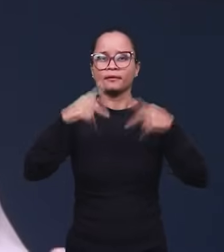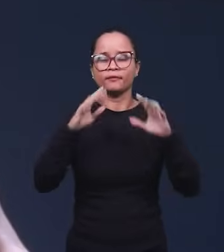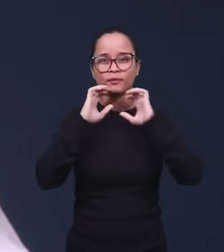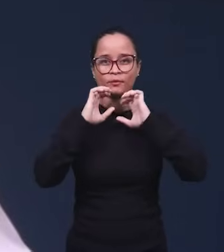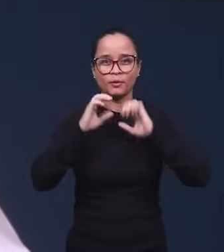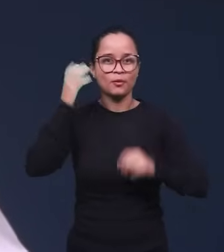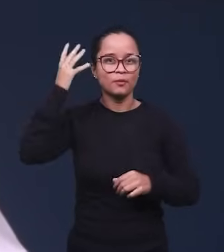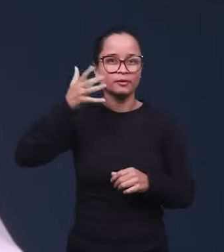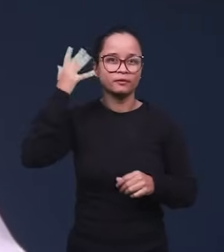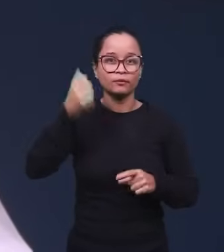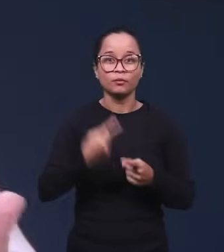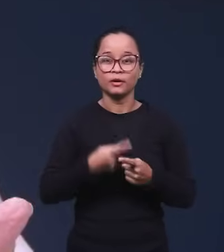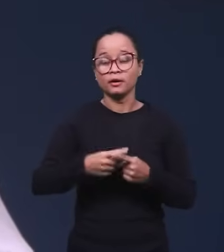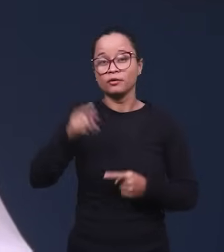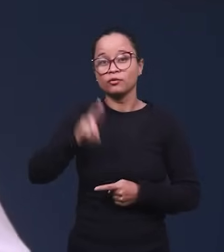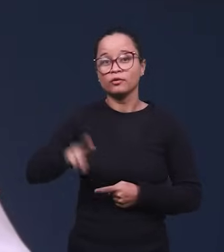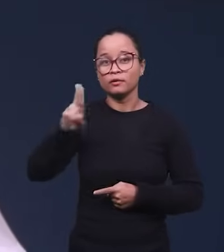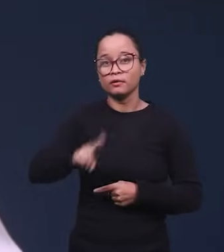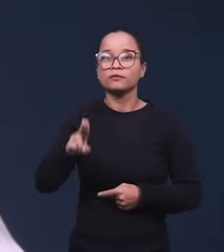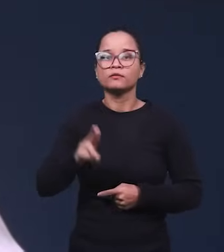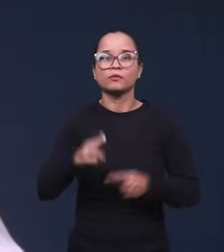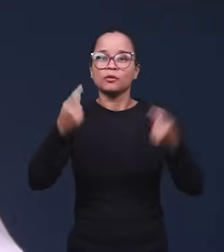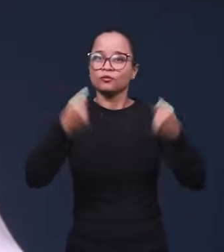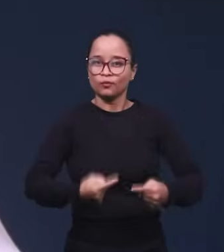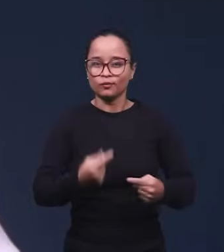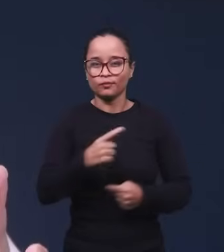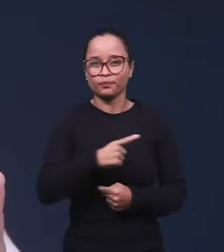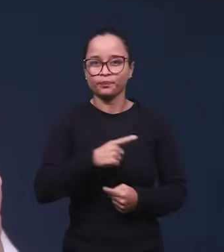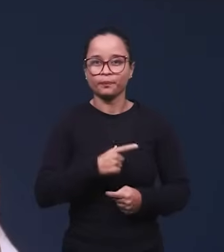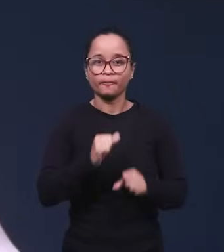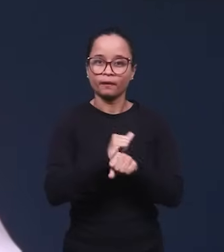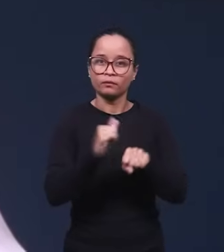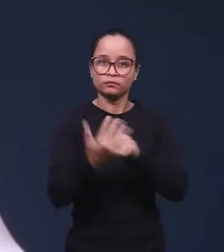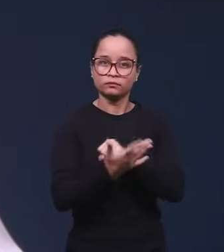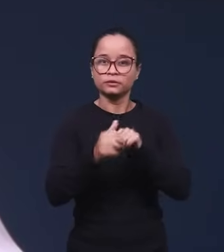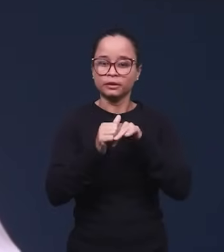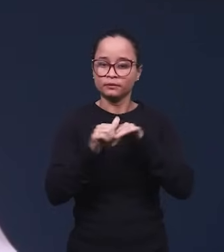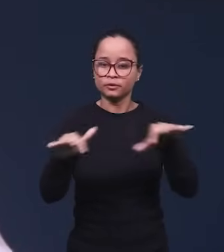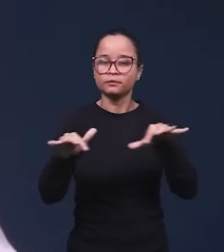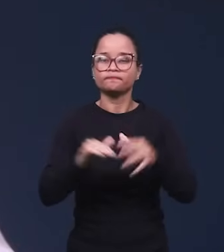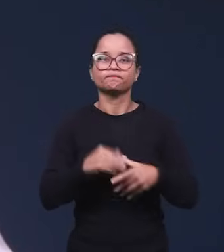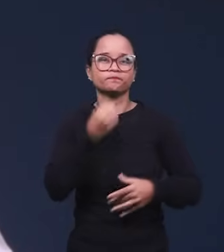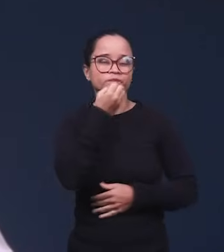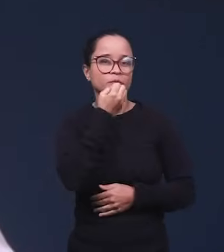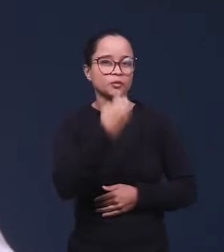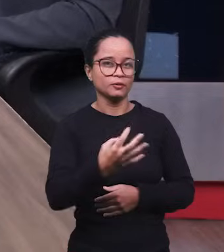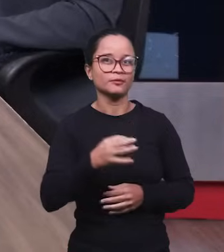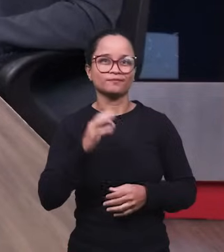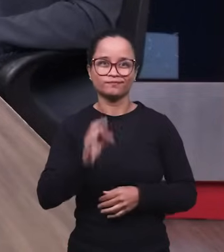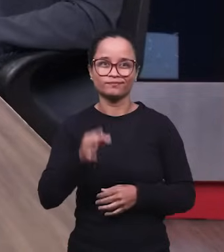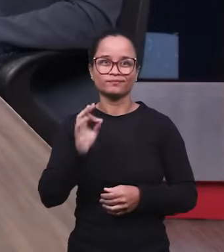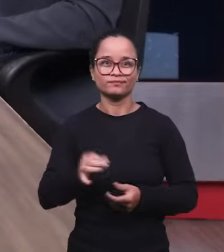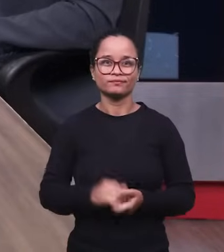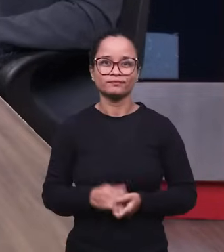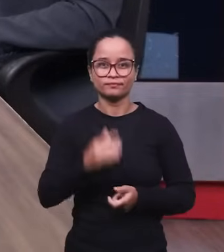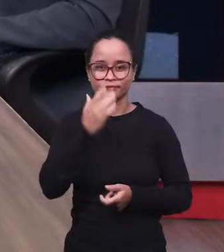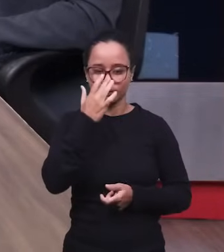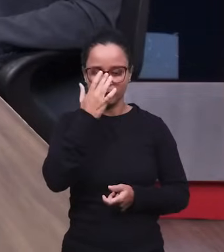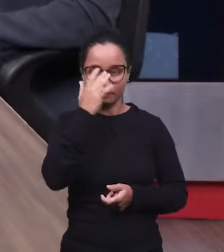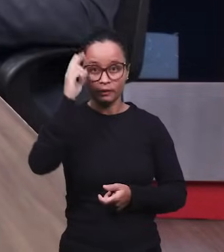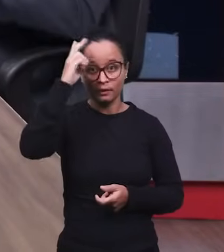ali, né? Tivemos, que era o recurso que nós já tínhamos em mãos, né? Para enfrentar esse desafio que foi da pandemia. Muito bom, né? Muito